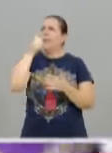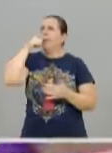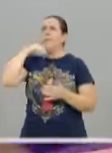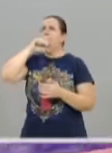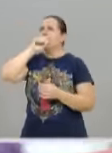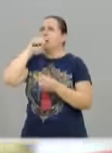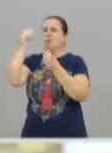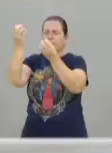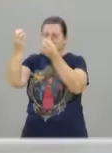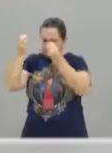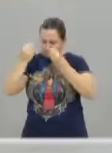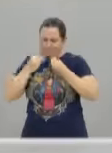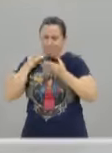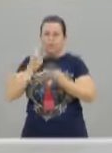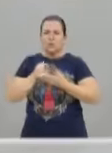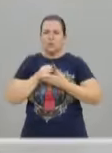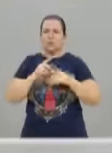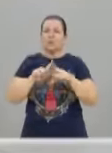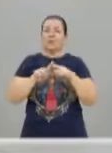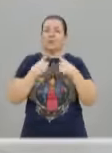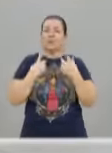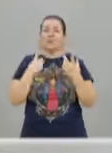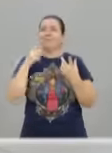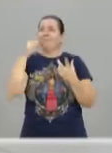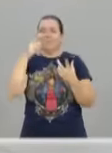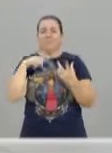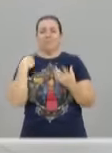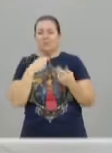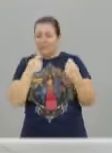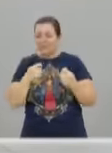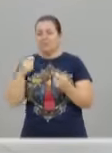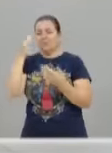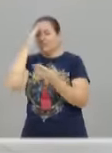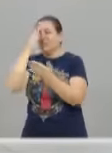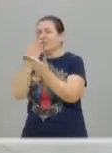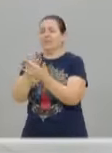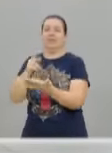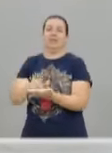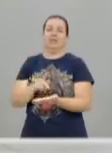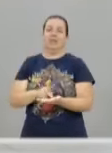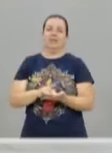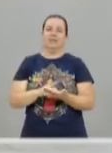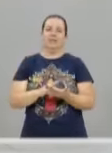tá filho eu te ajudo vai não